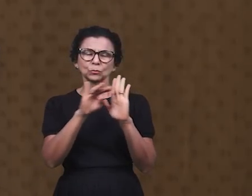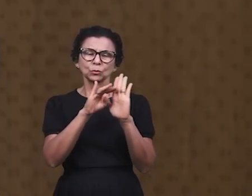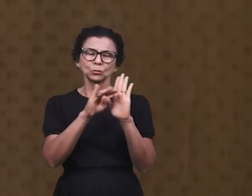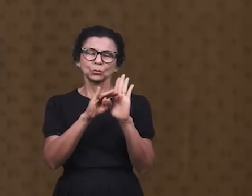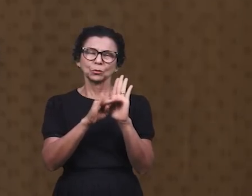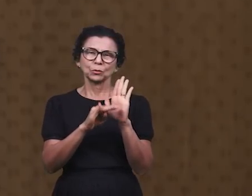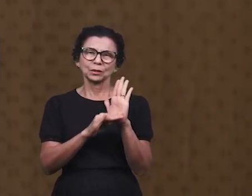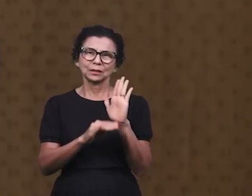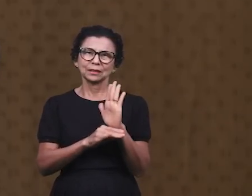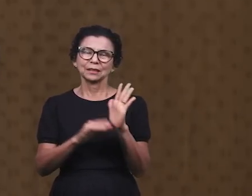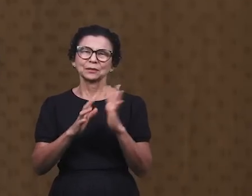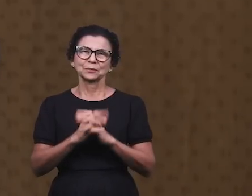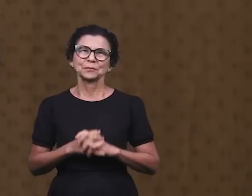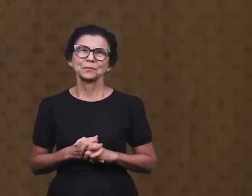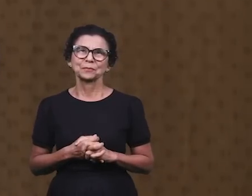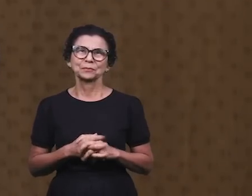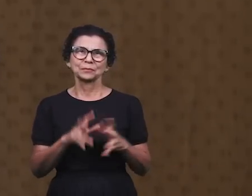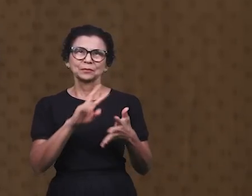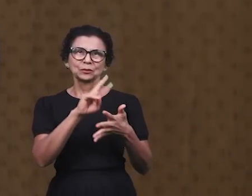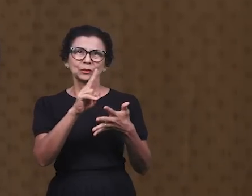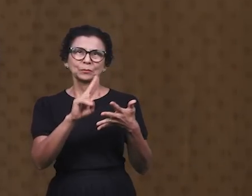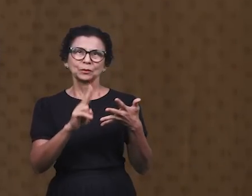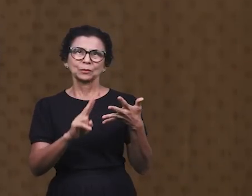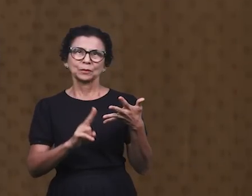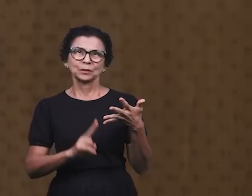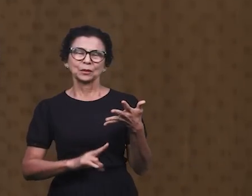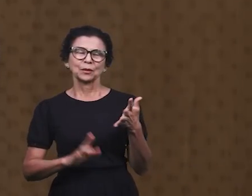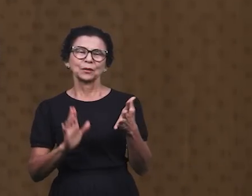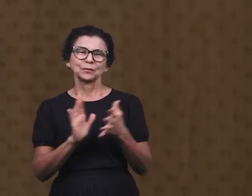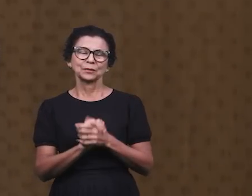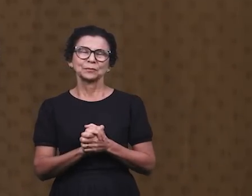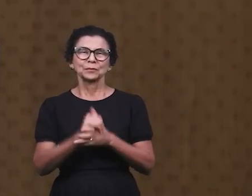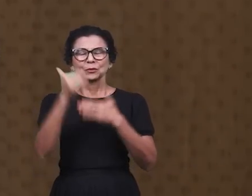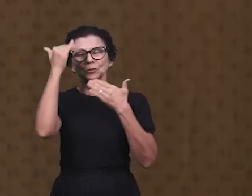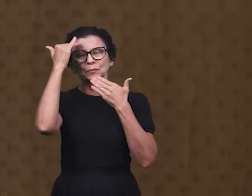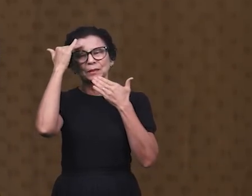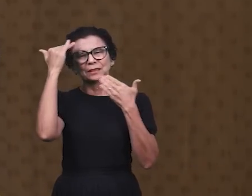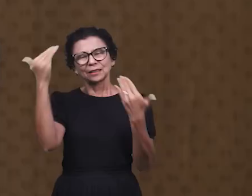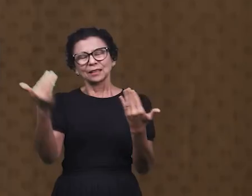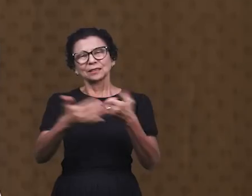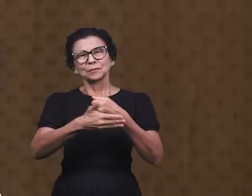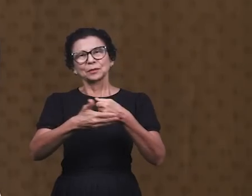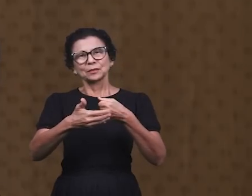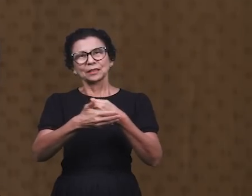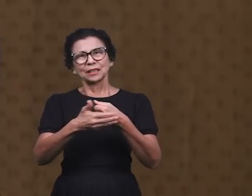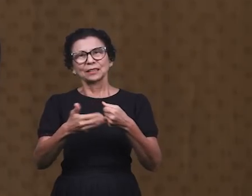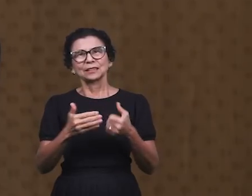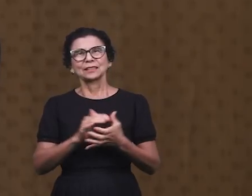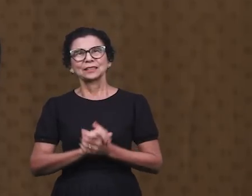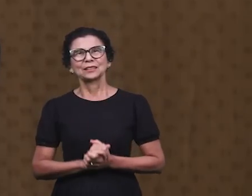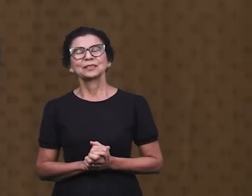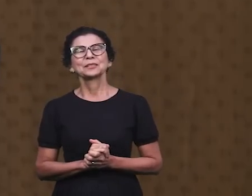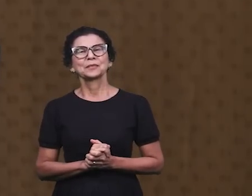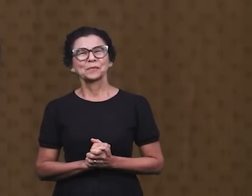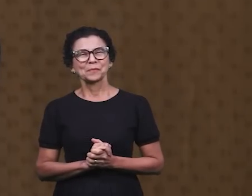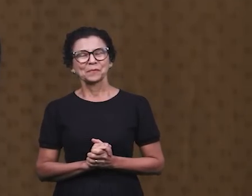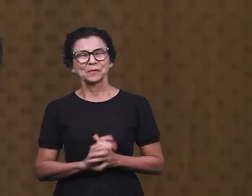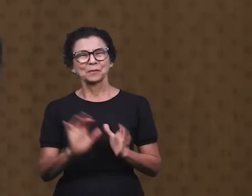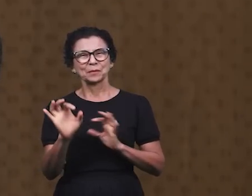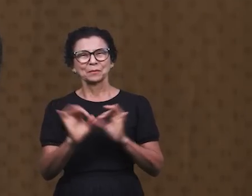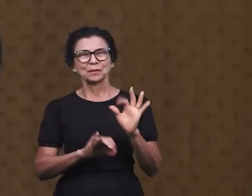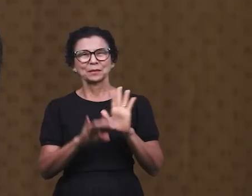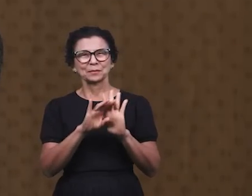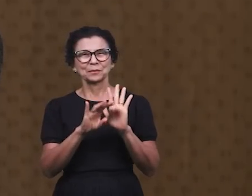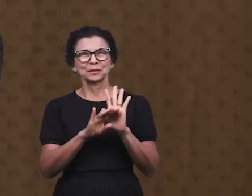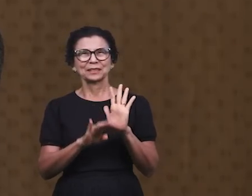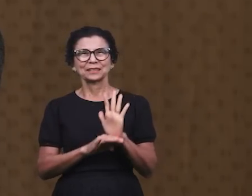Raíssa, Rafael, Thalisson e a jovem senhora Karina. Nosso muito obrigado pelo carinho de vocês em todos os dias produzir este programa,